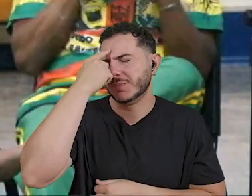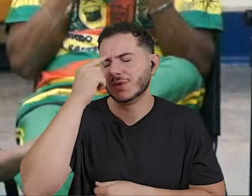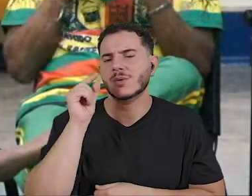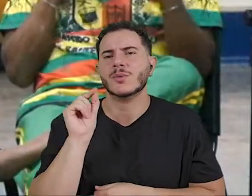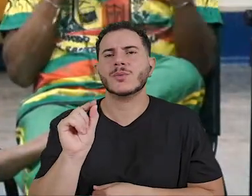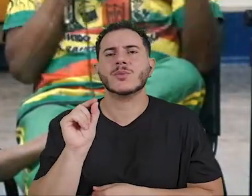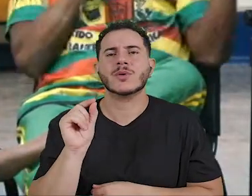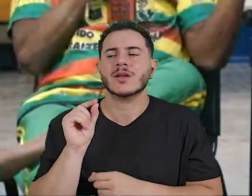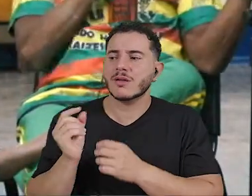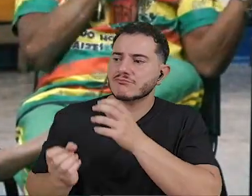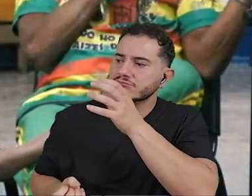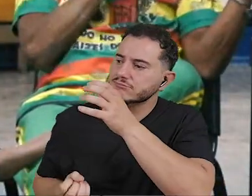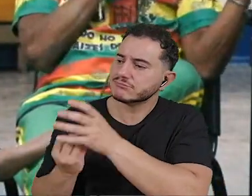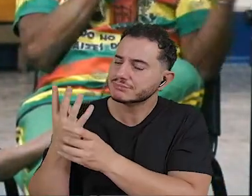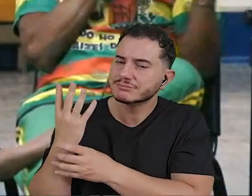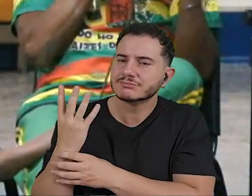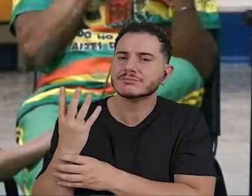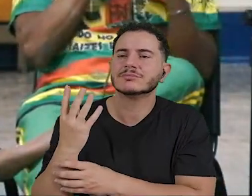que ele foi fundador.